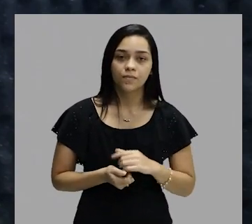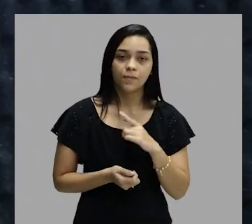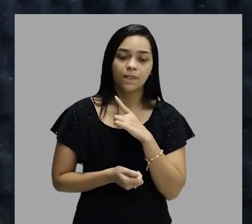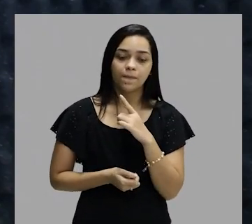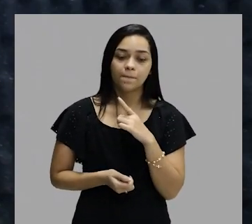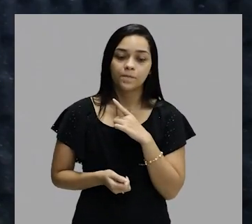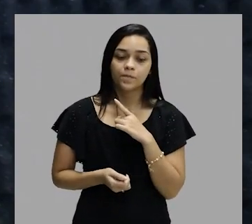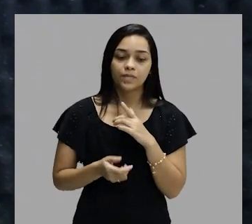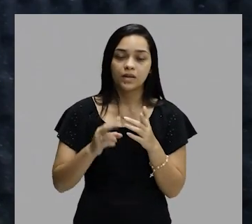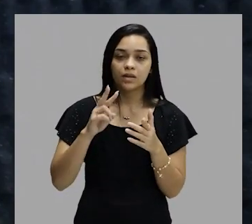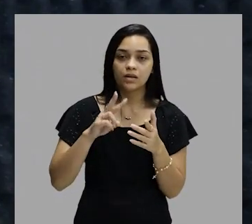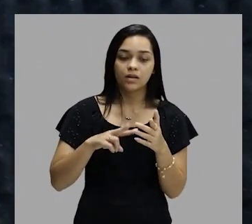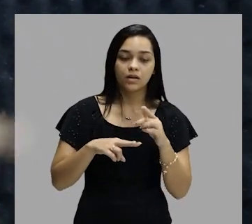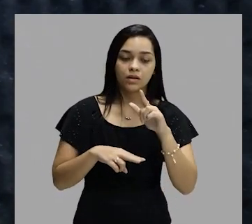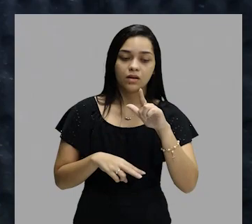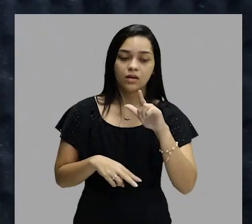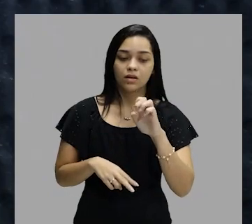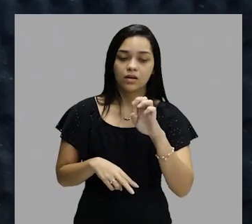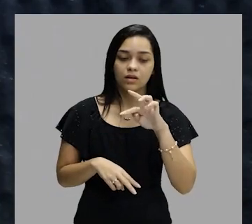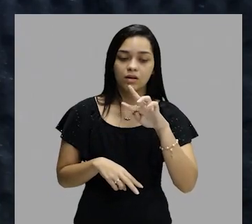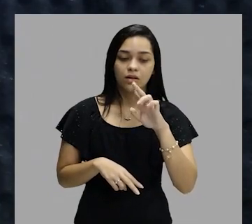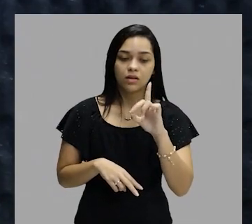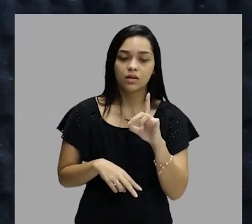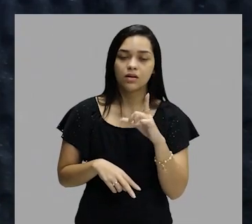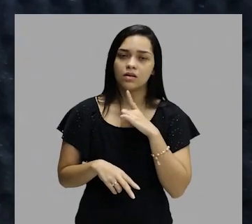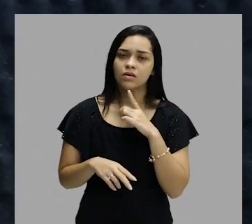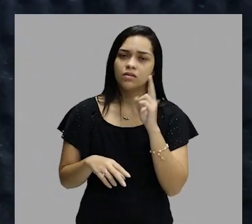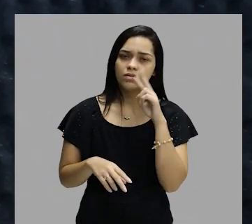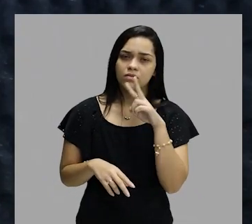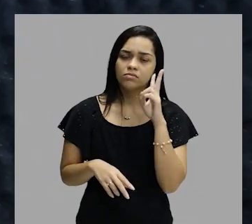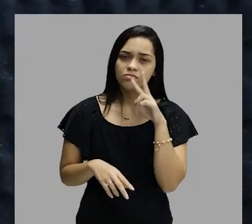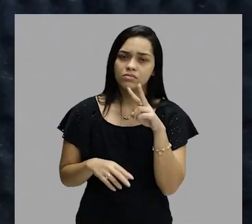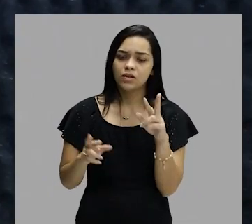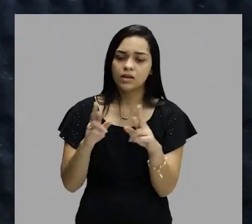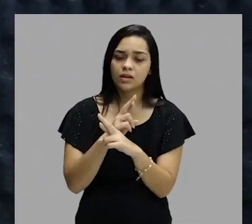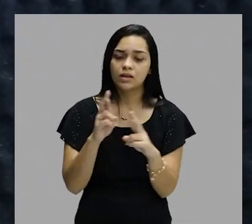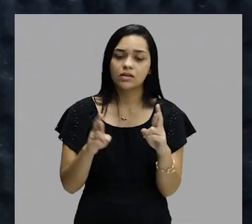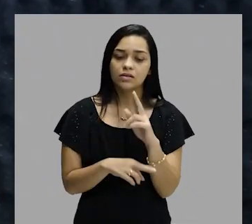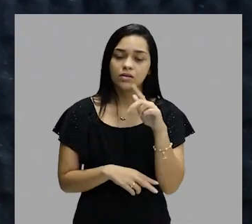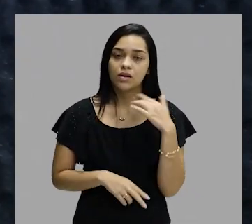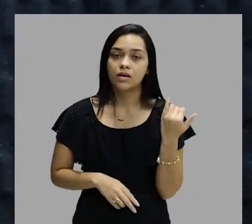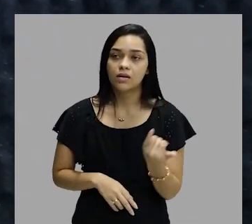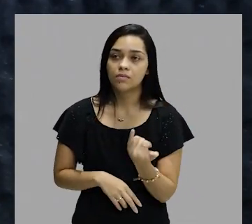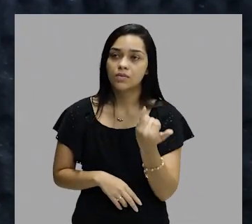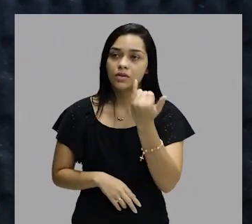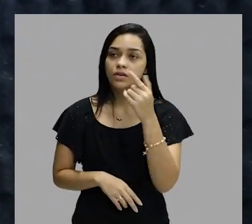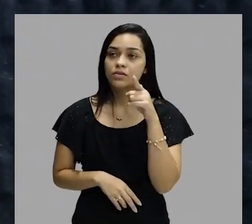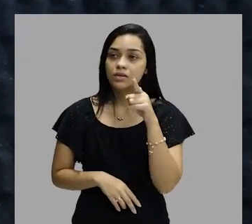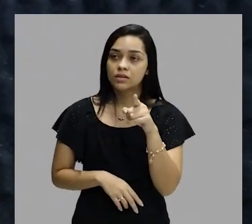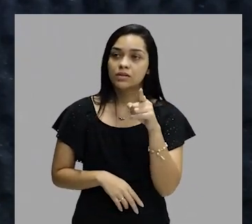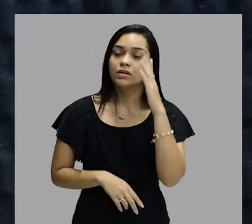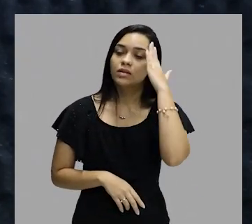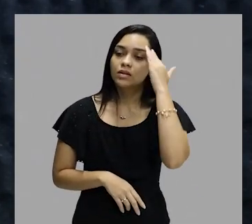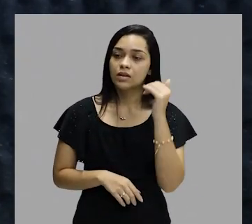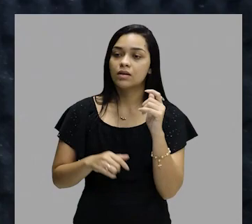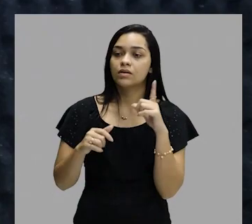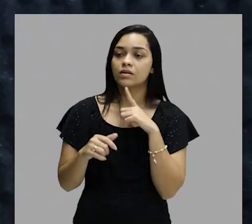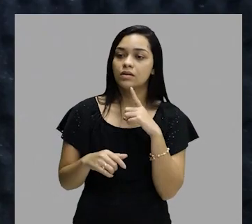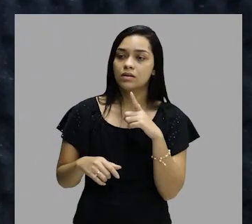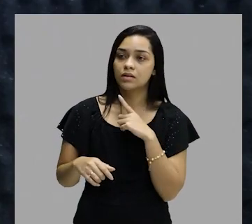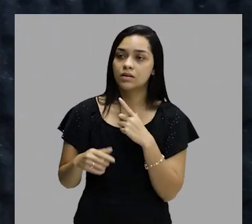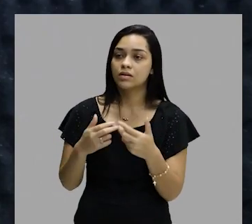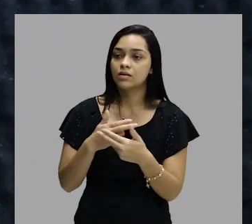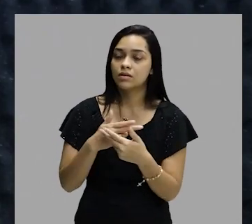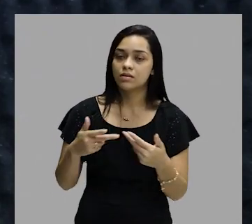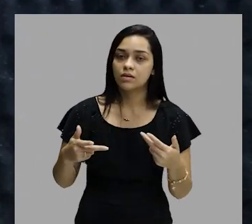lenda. Legenda em inglês é subtitle. E aí vocês conseguem ver a relação. Então, é muito importante que vocês se familiarizem com